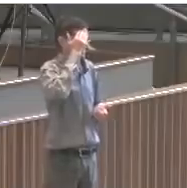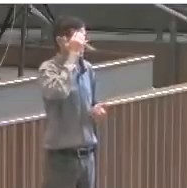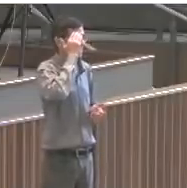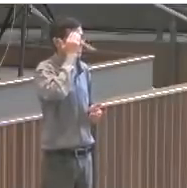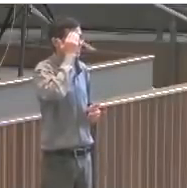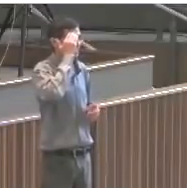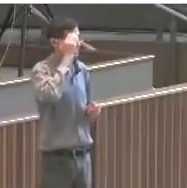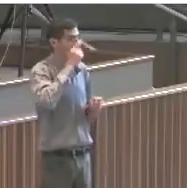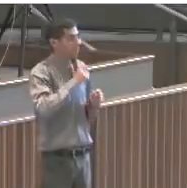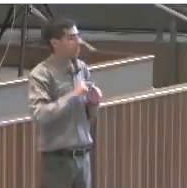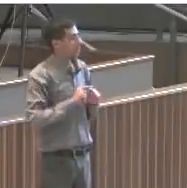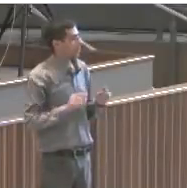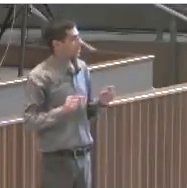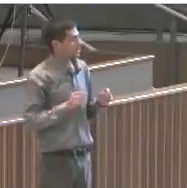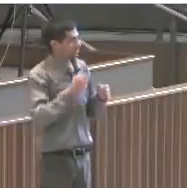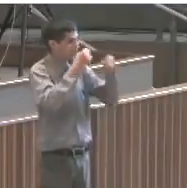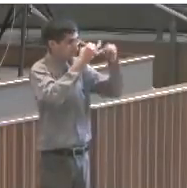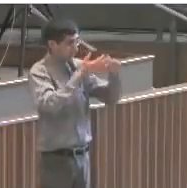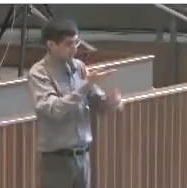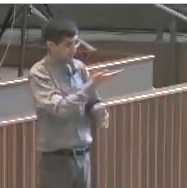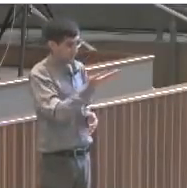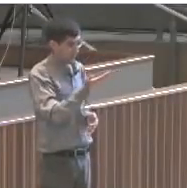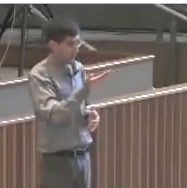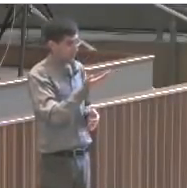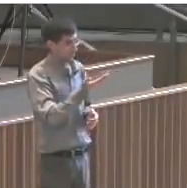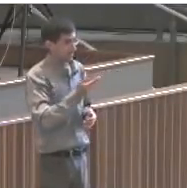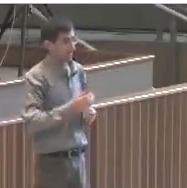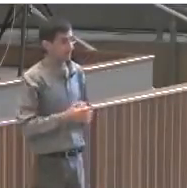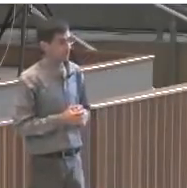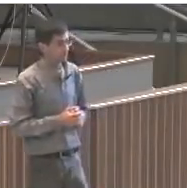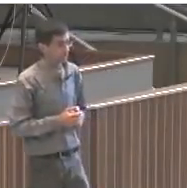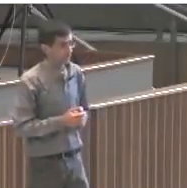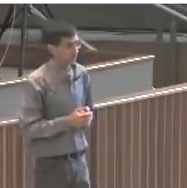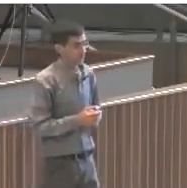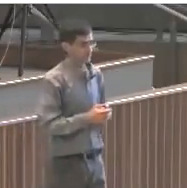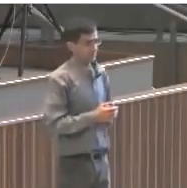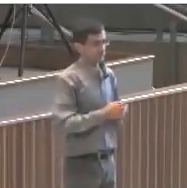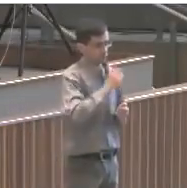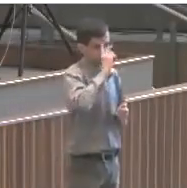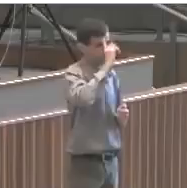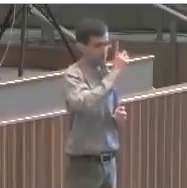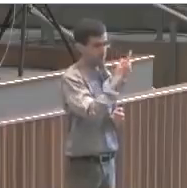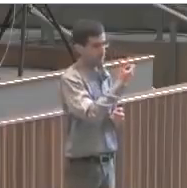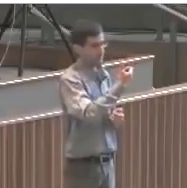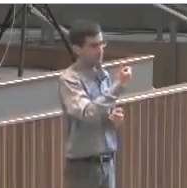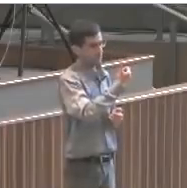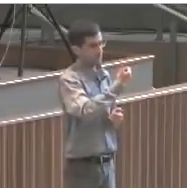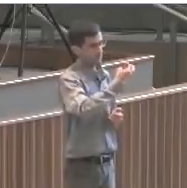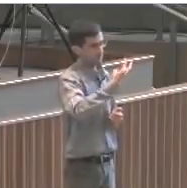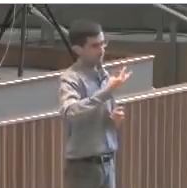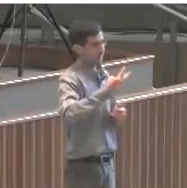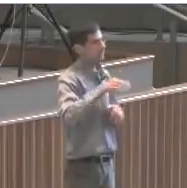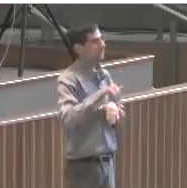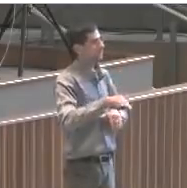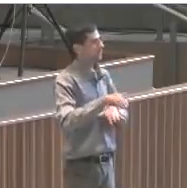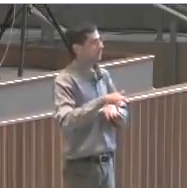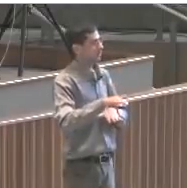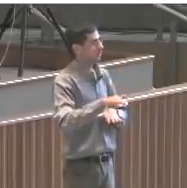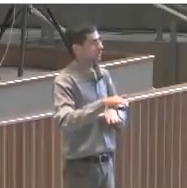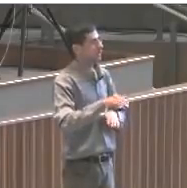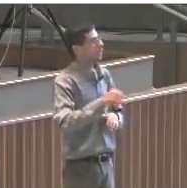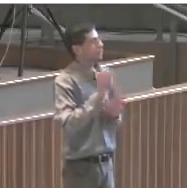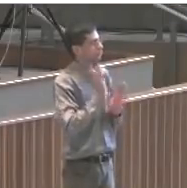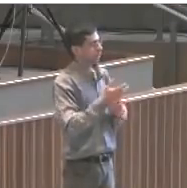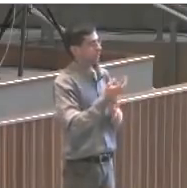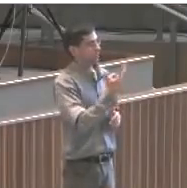esse ano em em 13 de setembro eu completei 37 anos de mistério